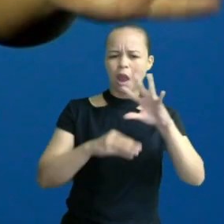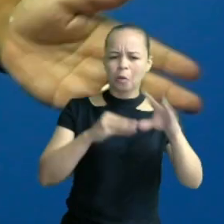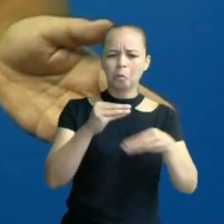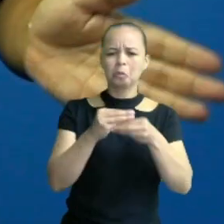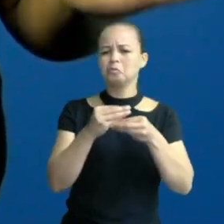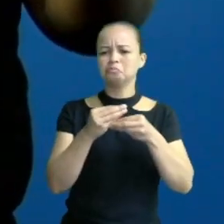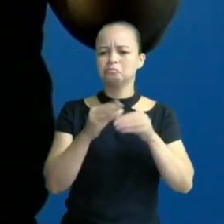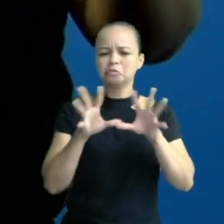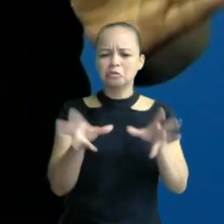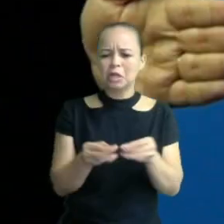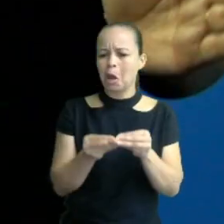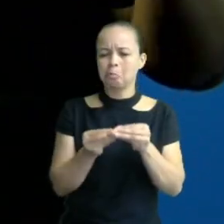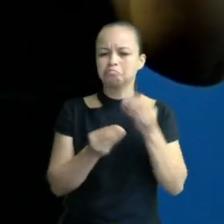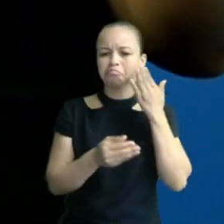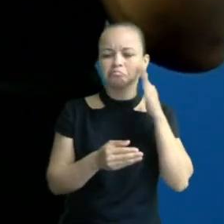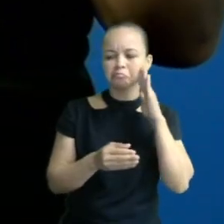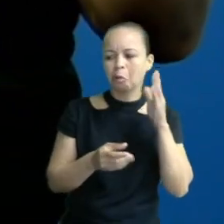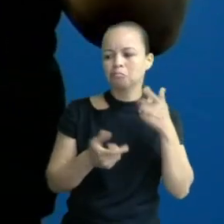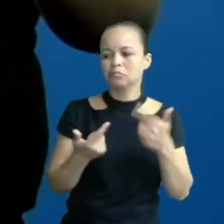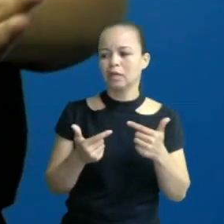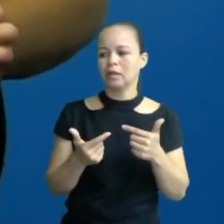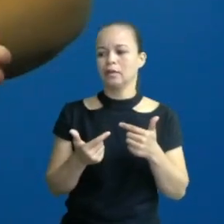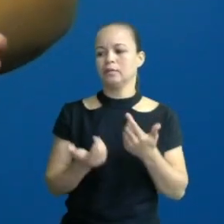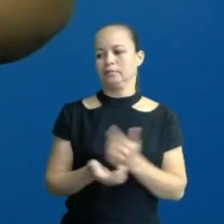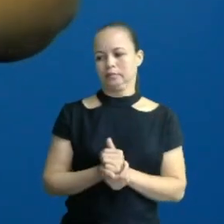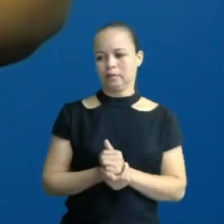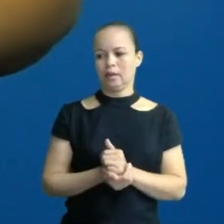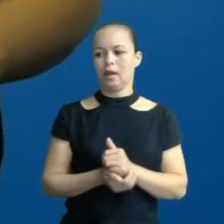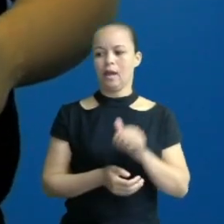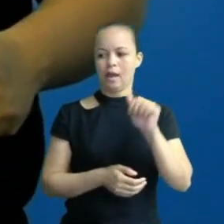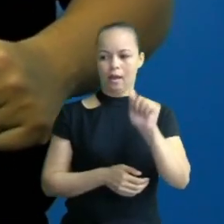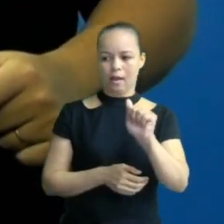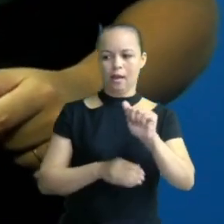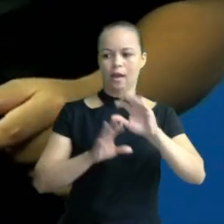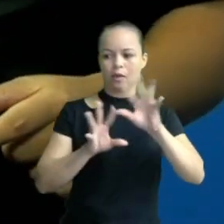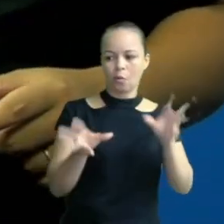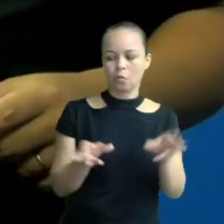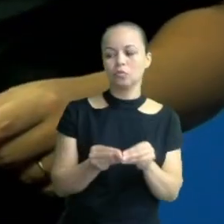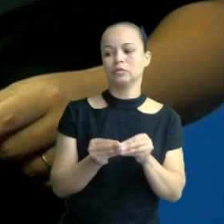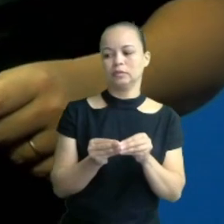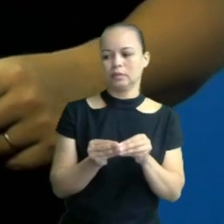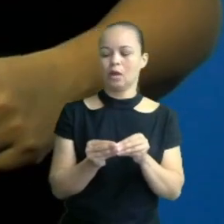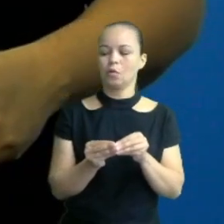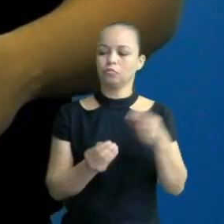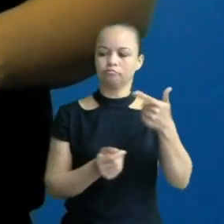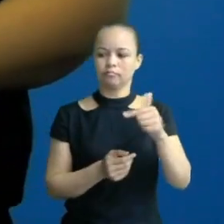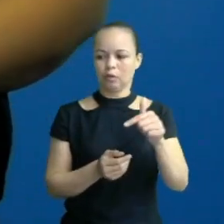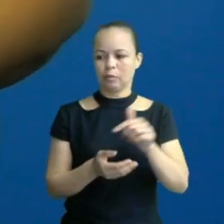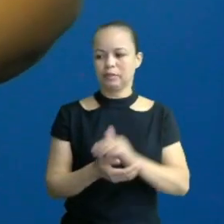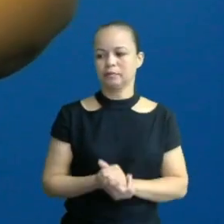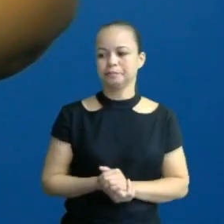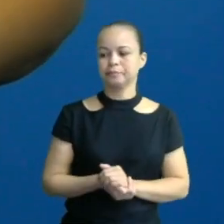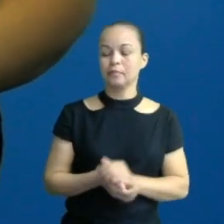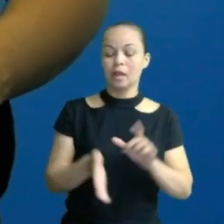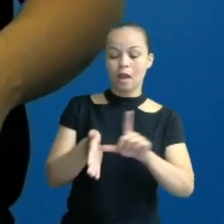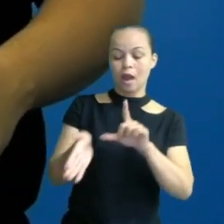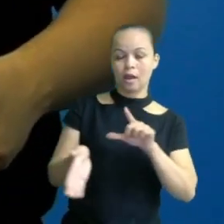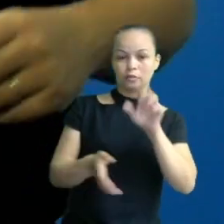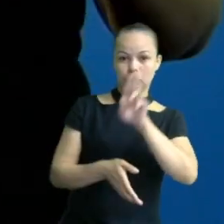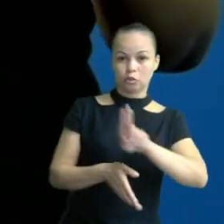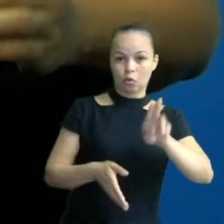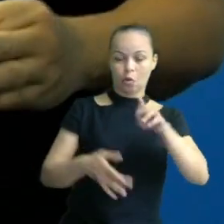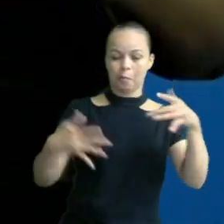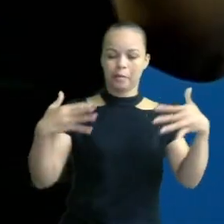genérico, não utilizaremos crase. Antes de nome de cidade ou